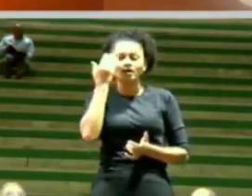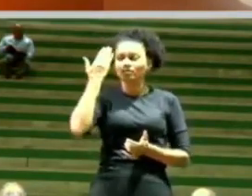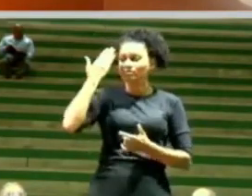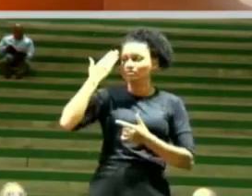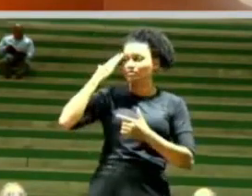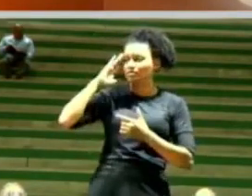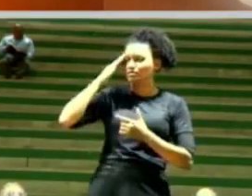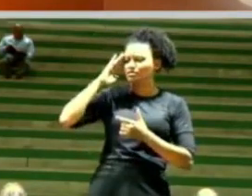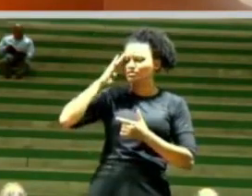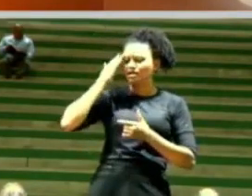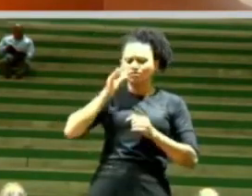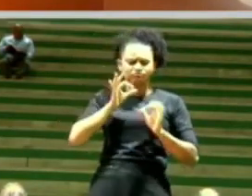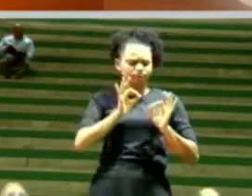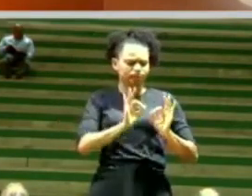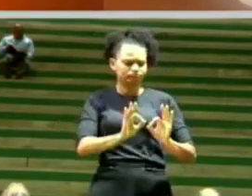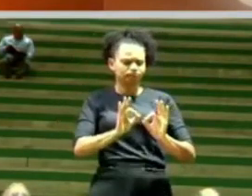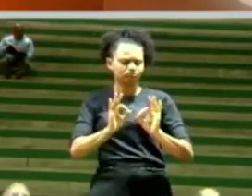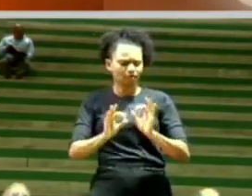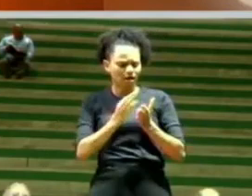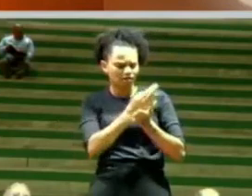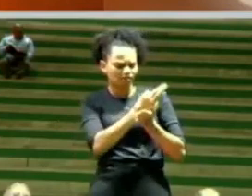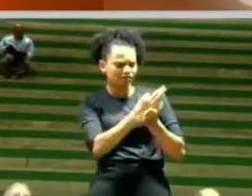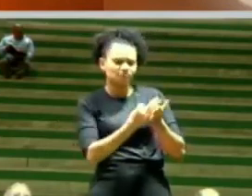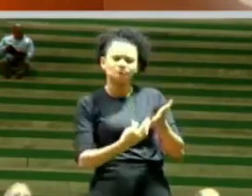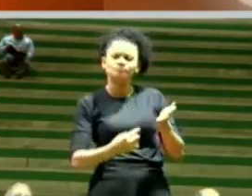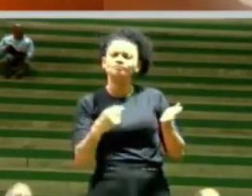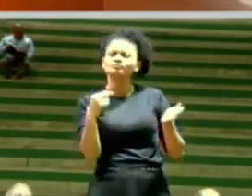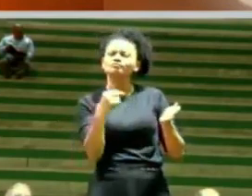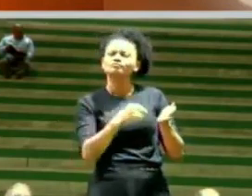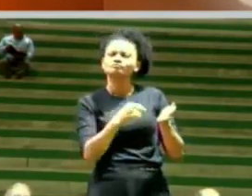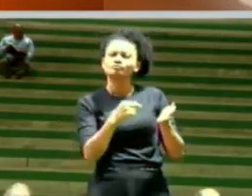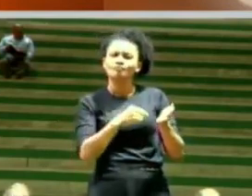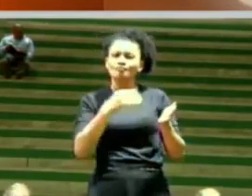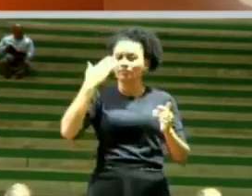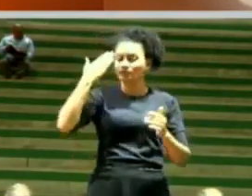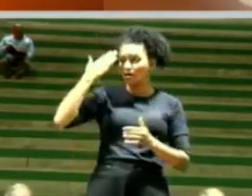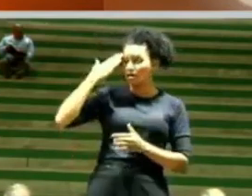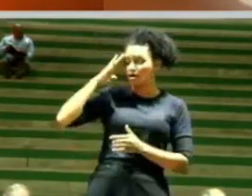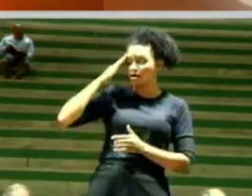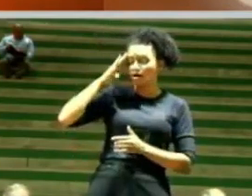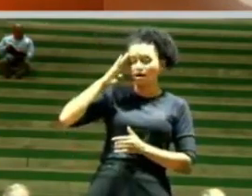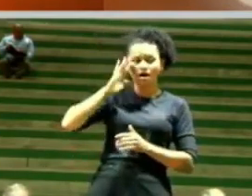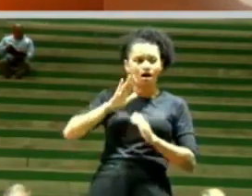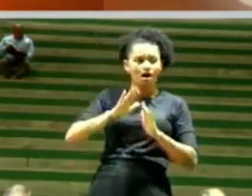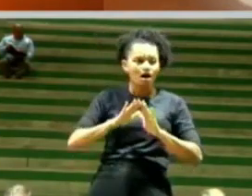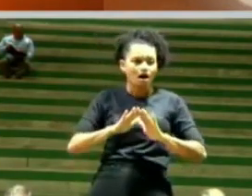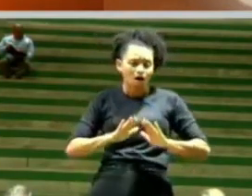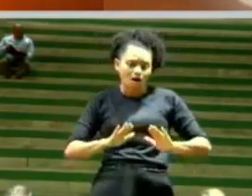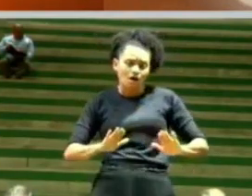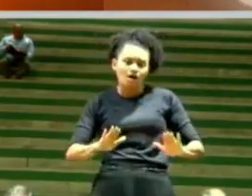entender corretamente esse texto, e ao entendê-lo desta forma,